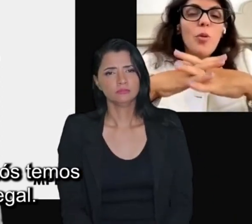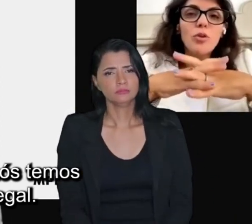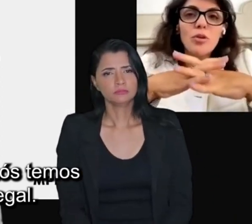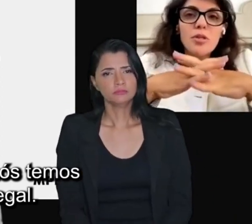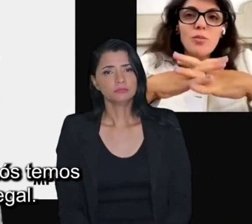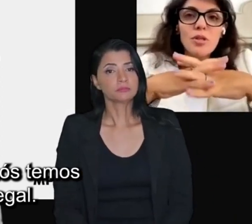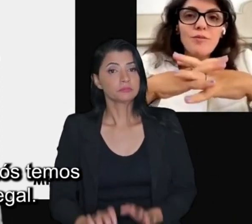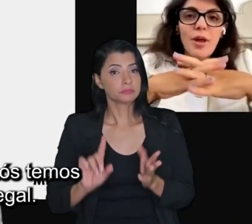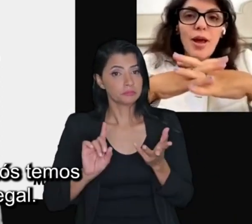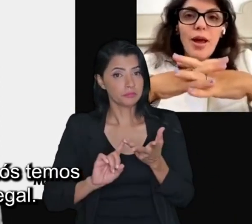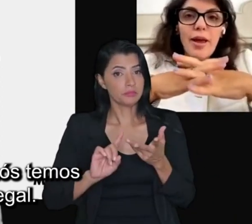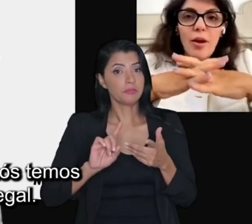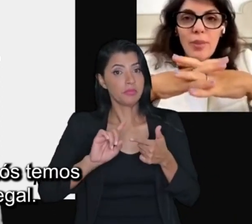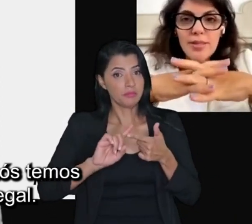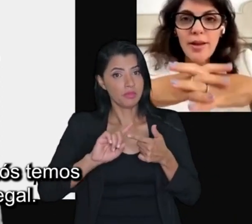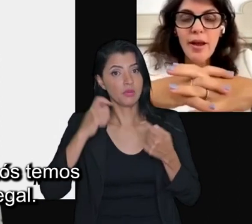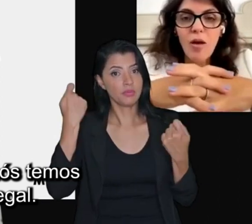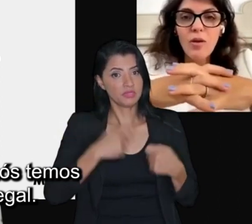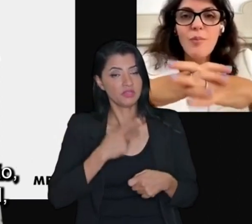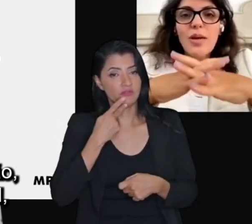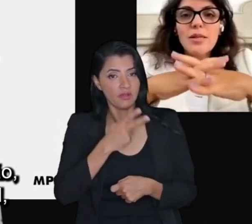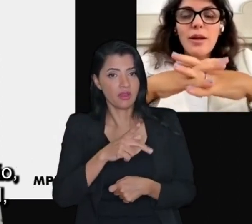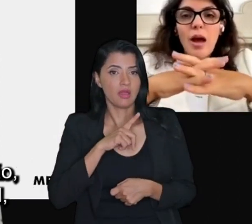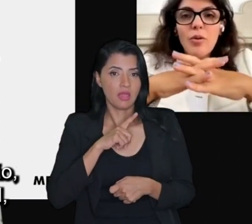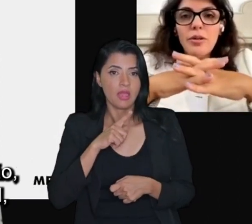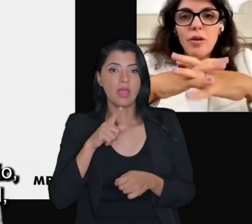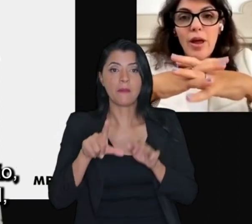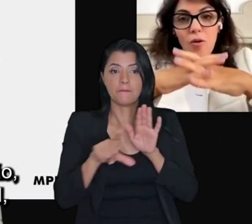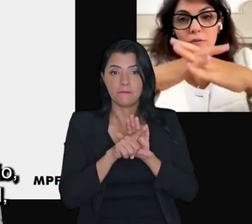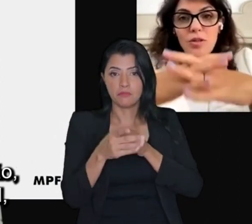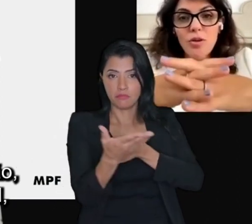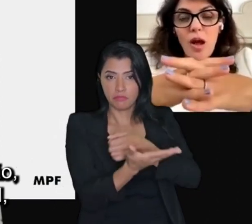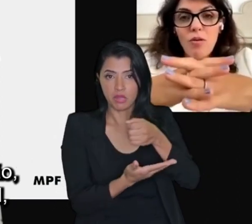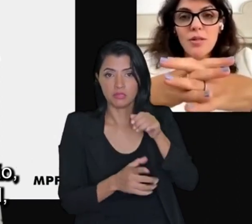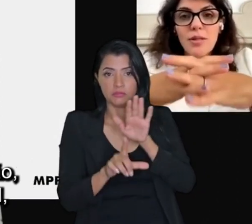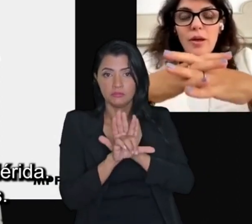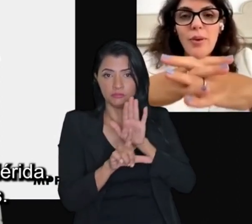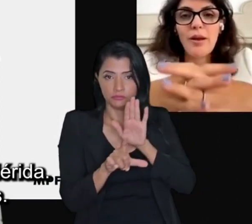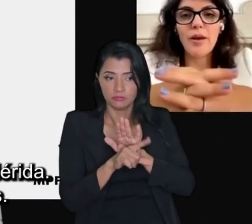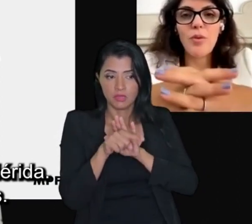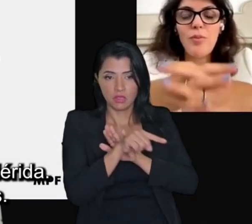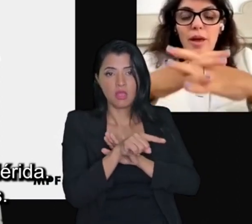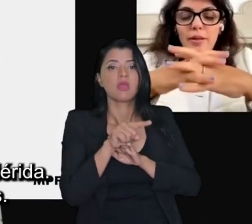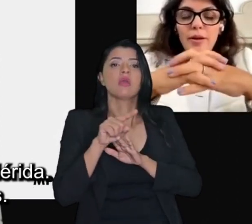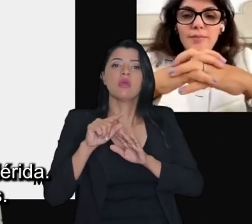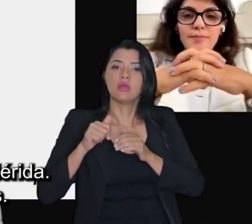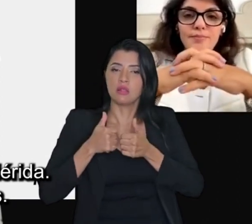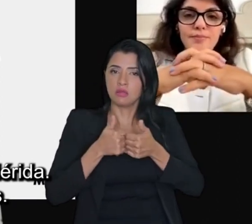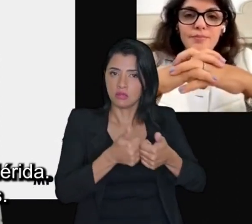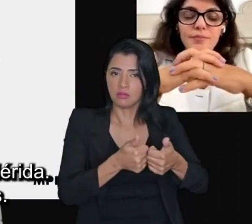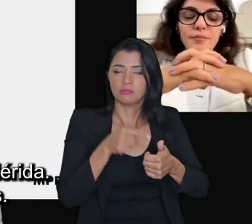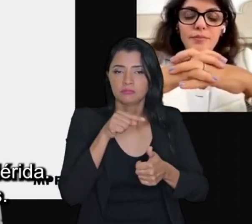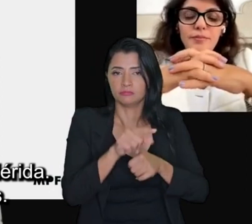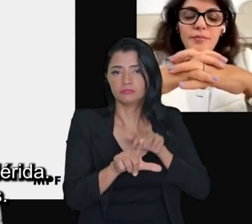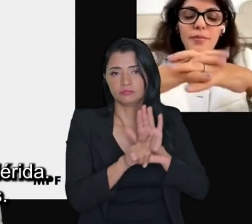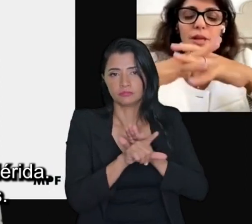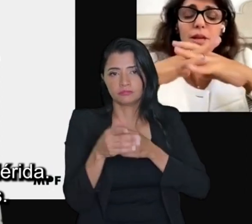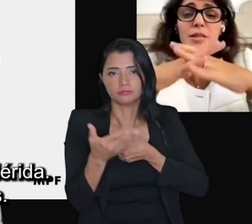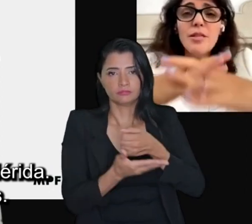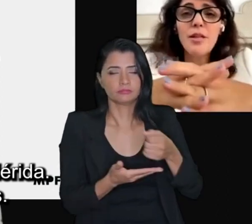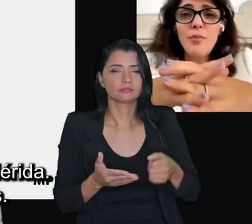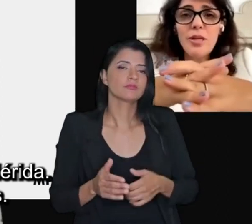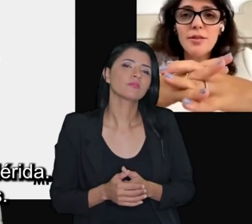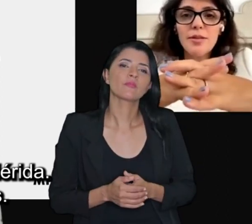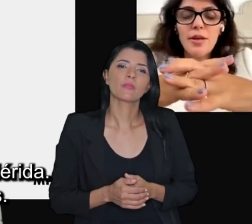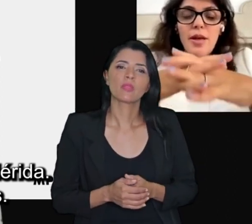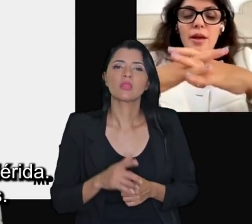o primeiro ponto que nós temos que falar é a base legal. A base legal, então, é a convencional, está em Palermo e Mérida.